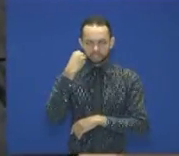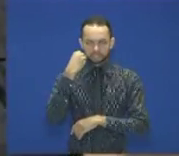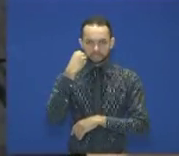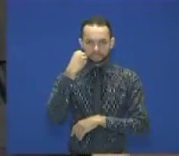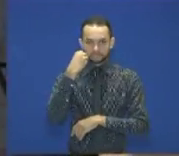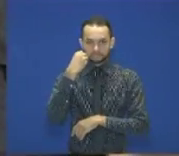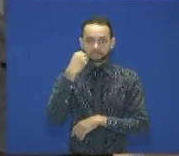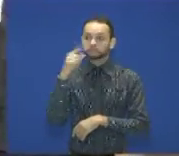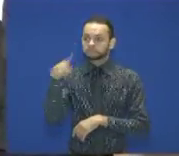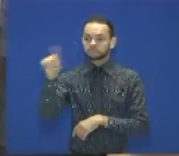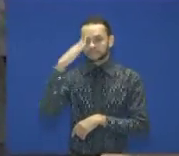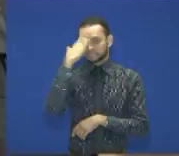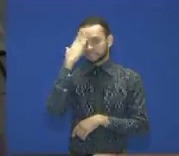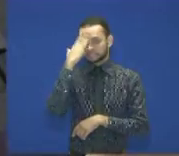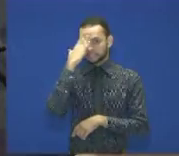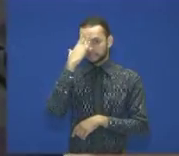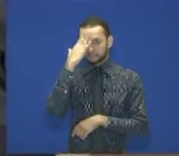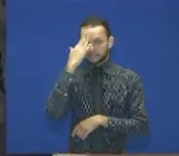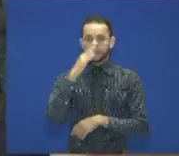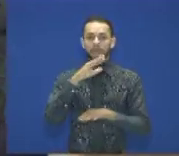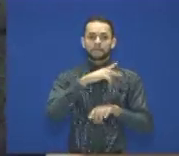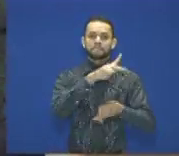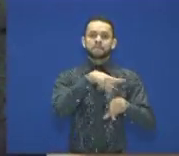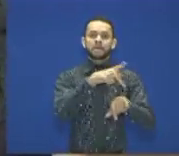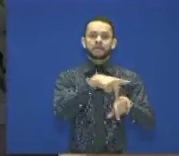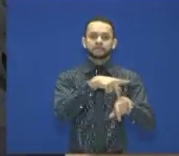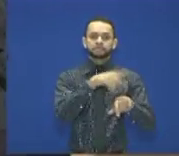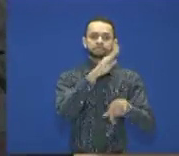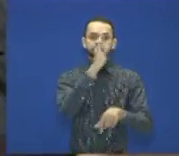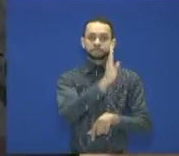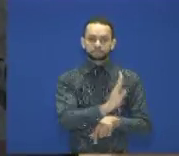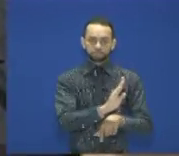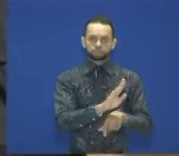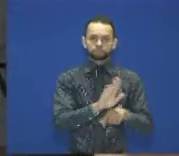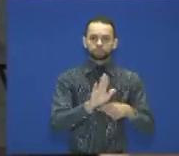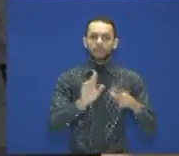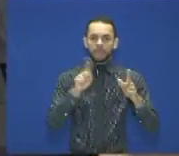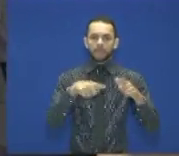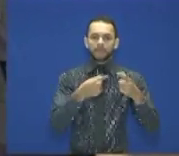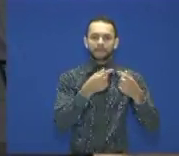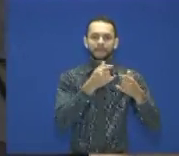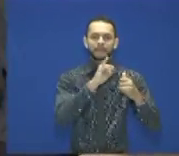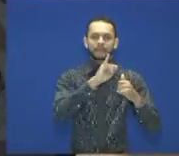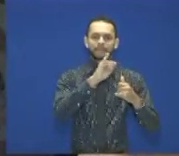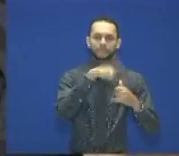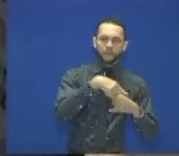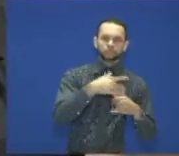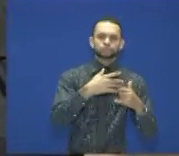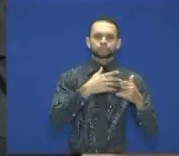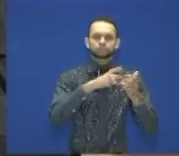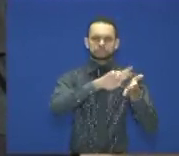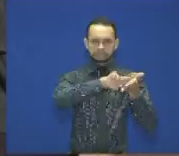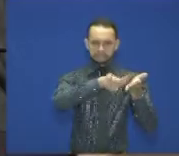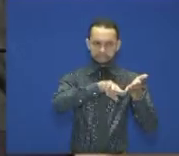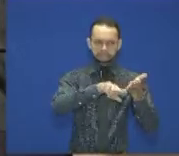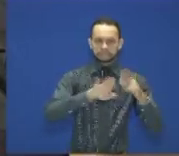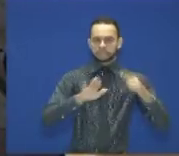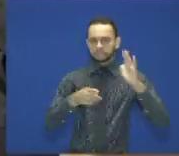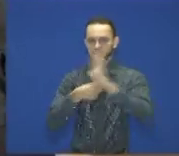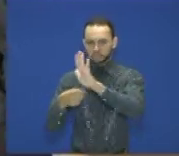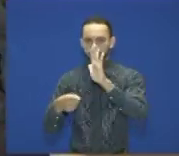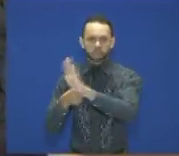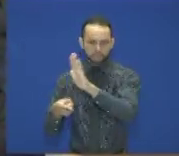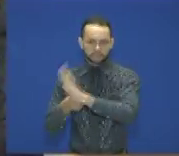foi financiada por toda a população brasileira e agora espera-se que no exercício da profissão